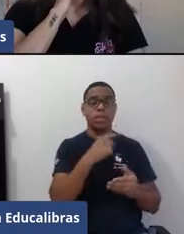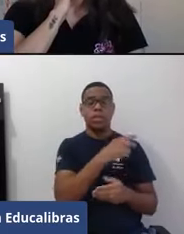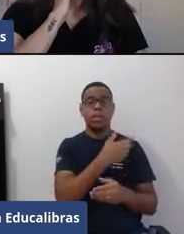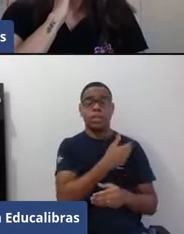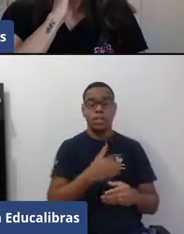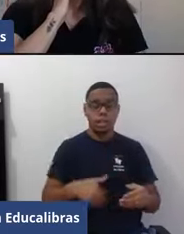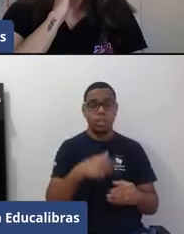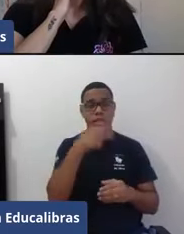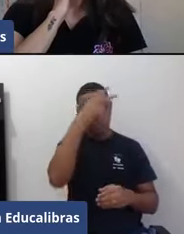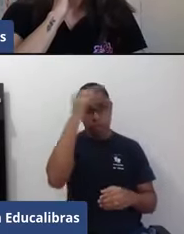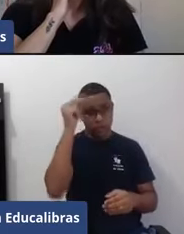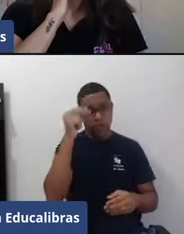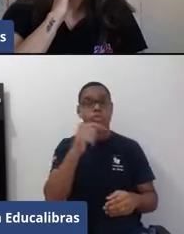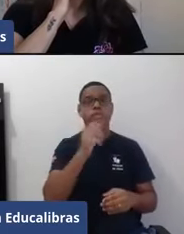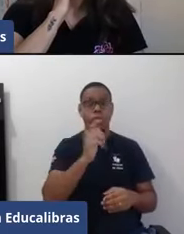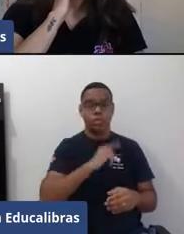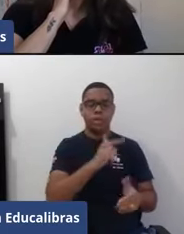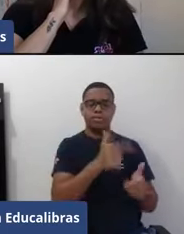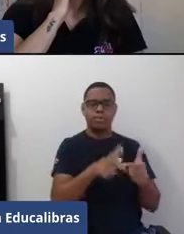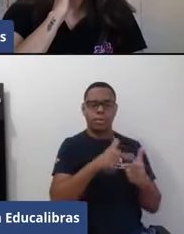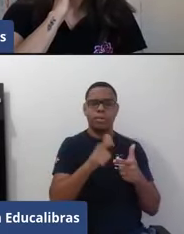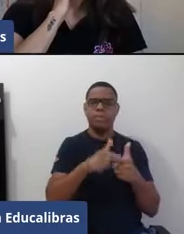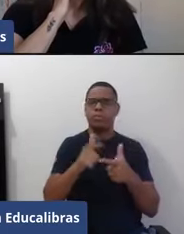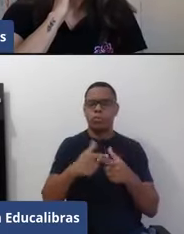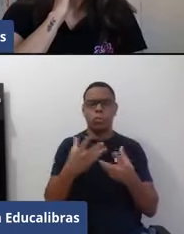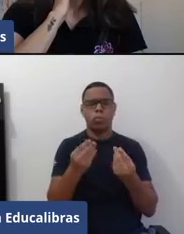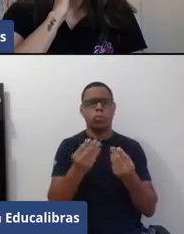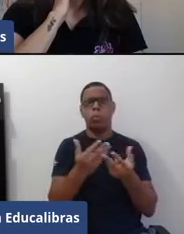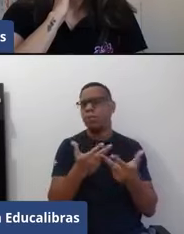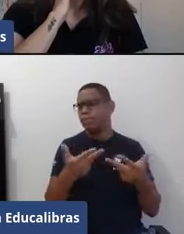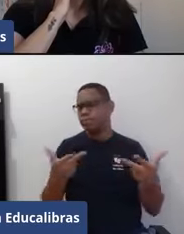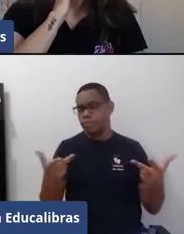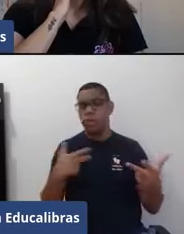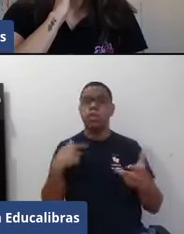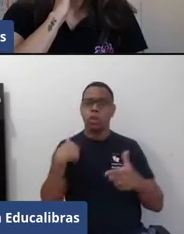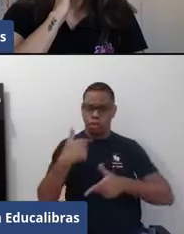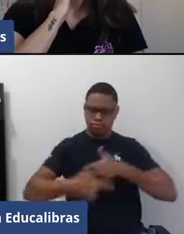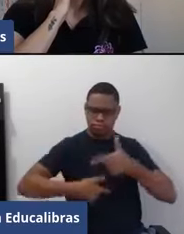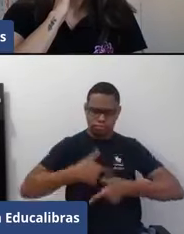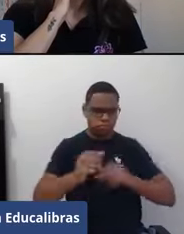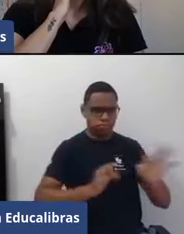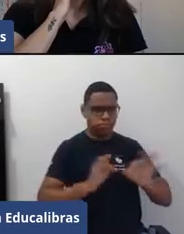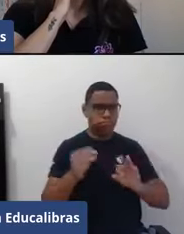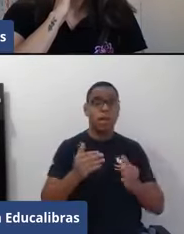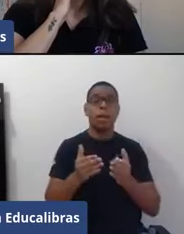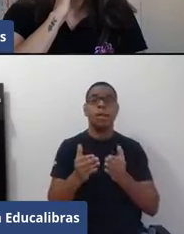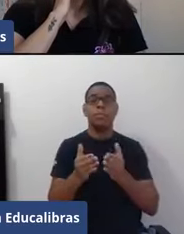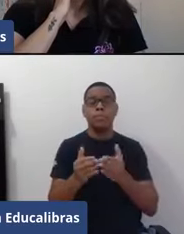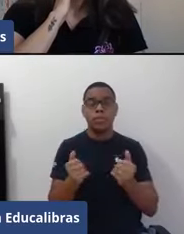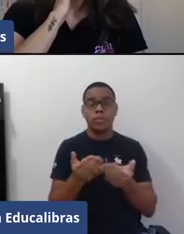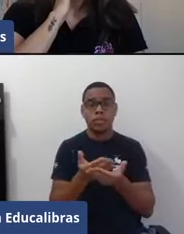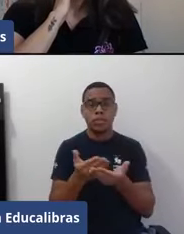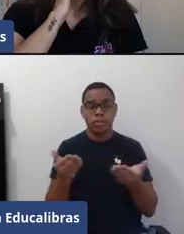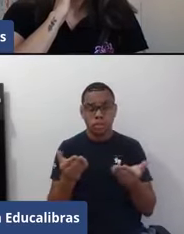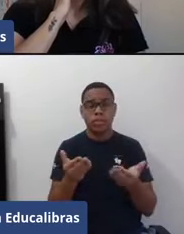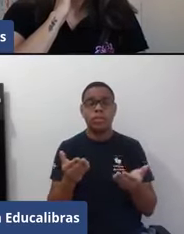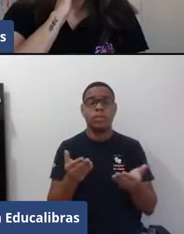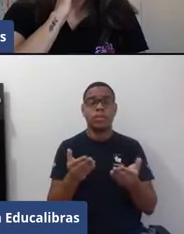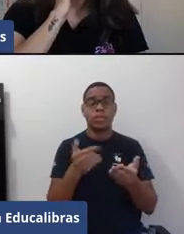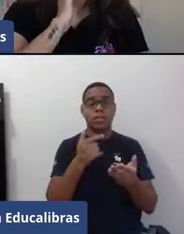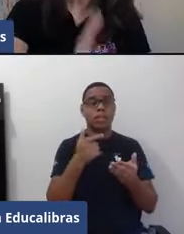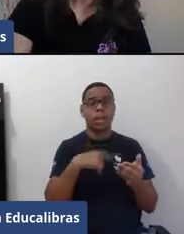município. Nós temos muito problema, nós temos trabalhado muito em cima disso. Eu peço a ajuda das autoridades que ajudem